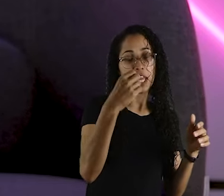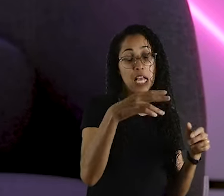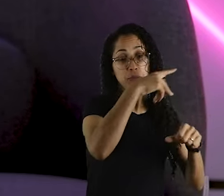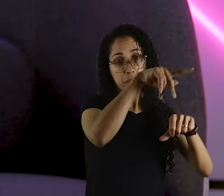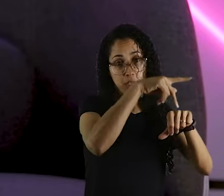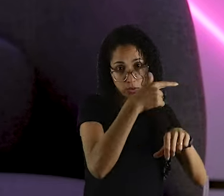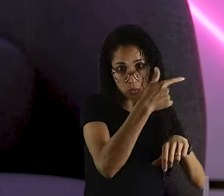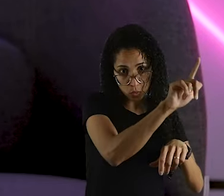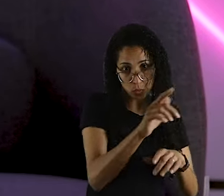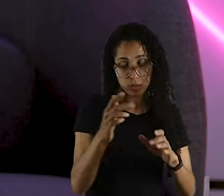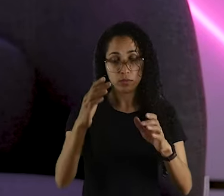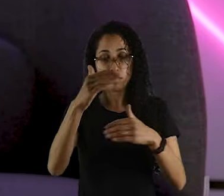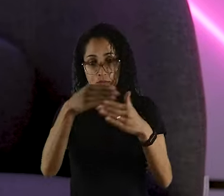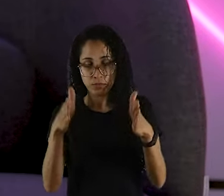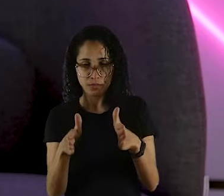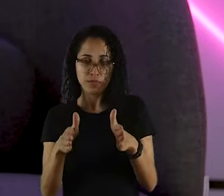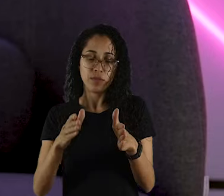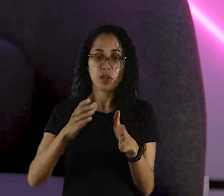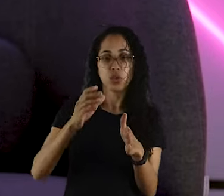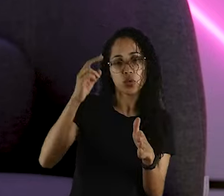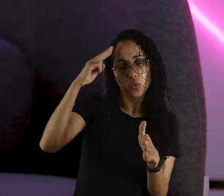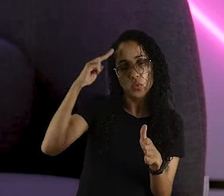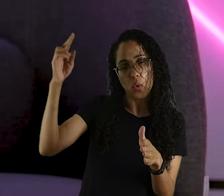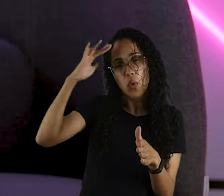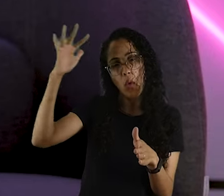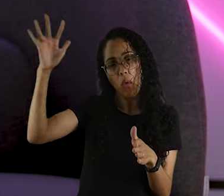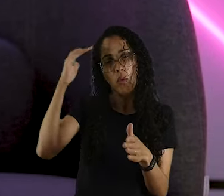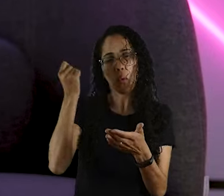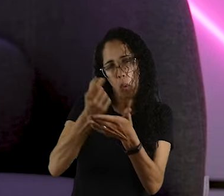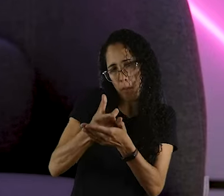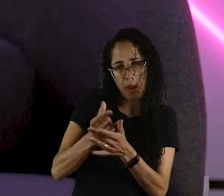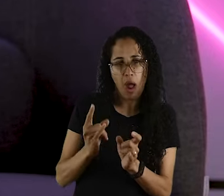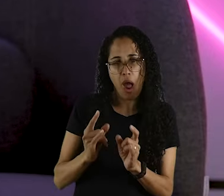intercâmbio, sonhos de imóveis, enfim,